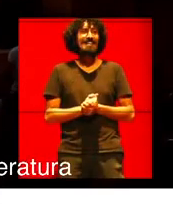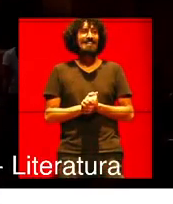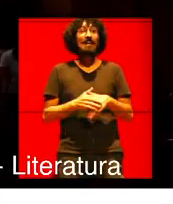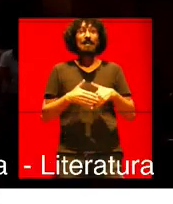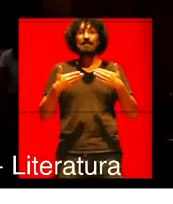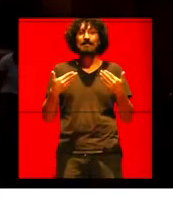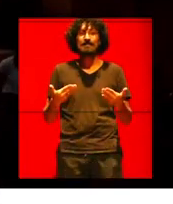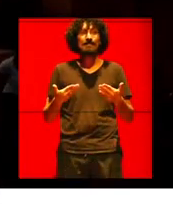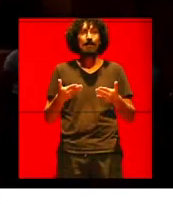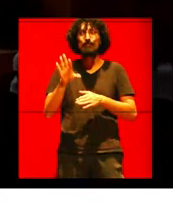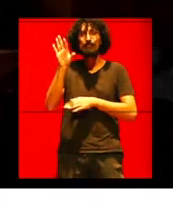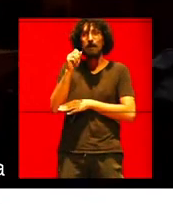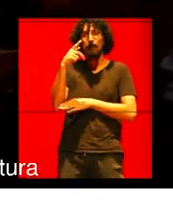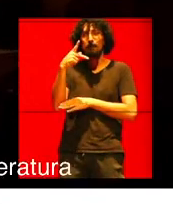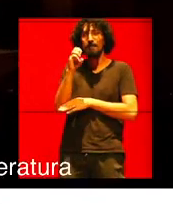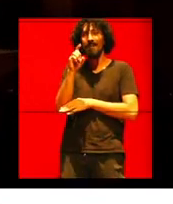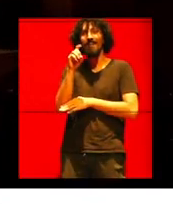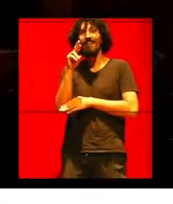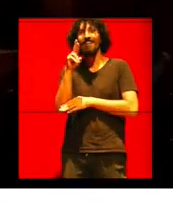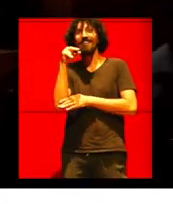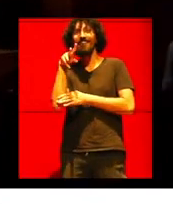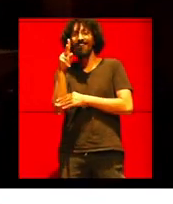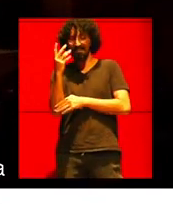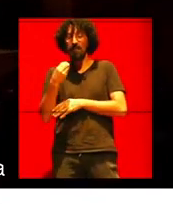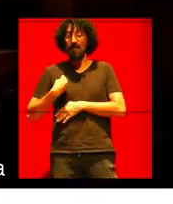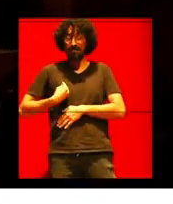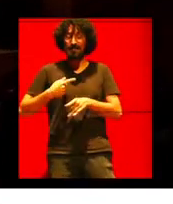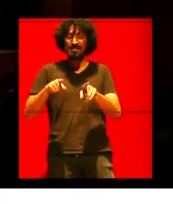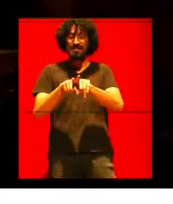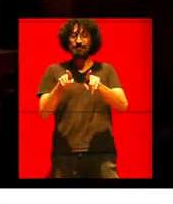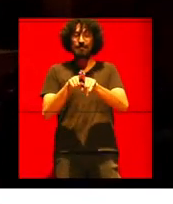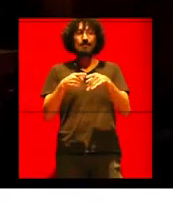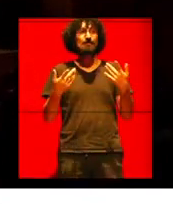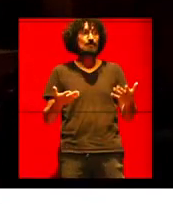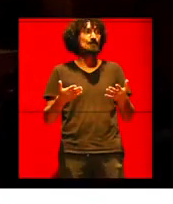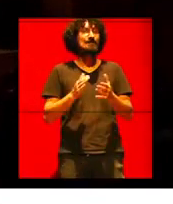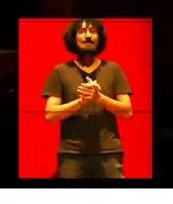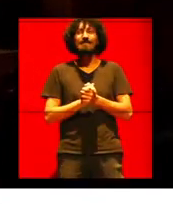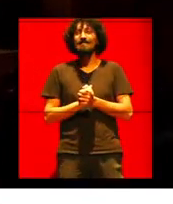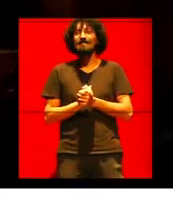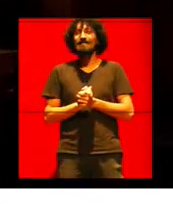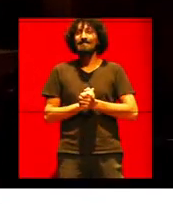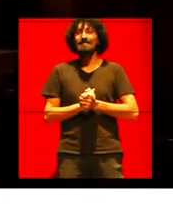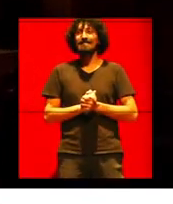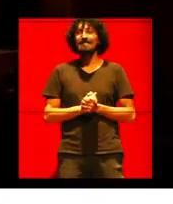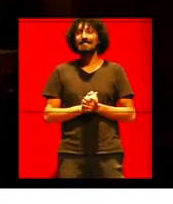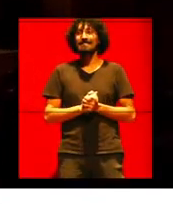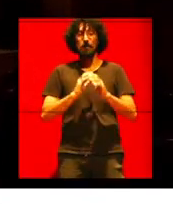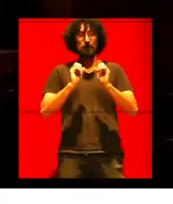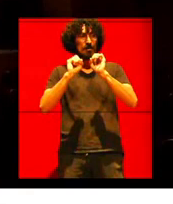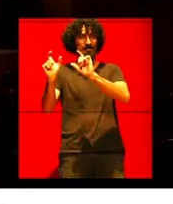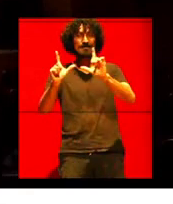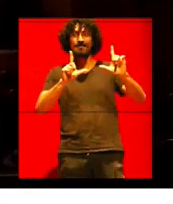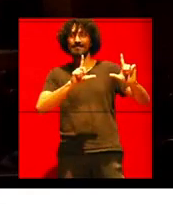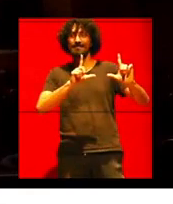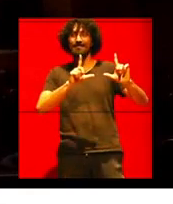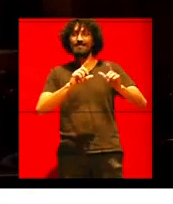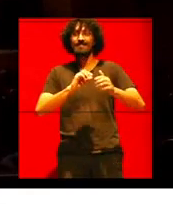Vamos botar o pedrinho pra cima, meu amigo. Olha só. É muita informação aqui, isso dá medo. Pode passar o slide.